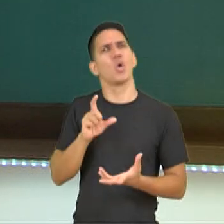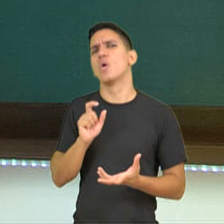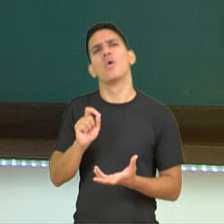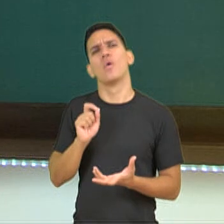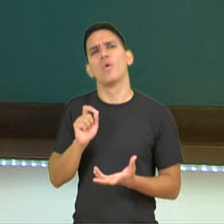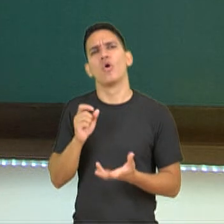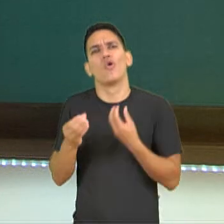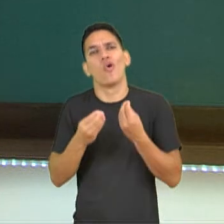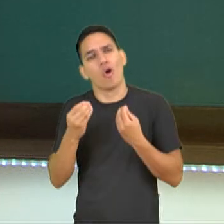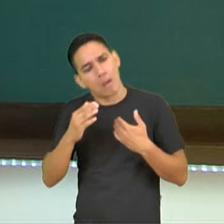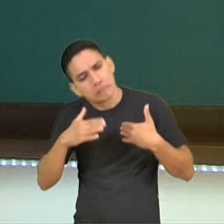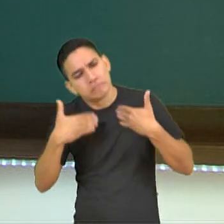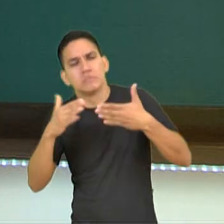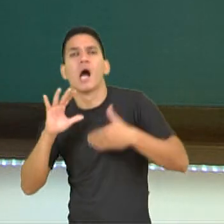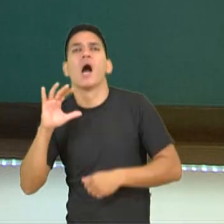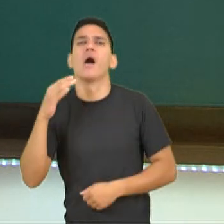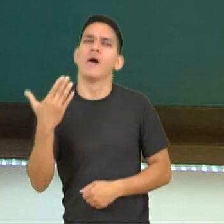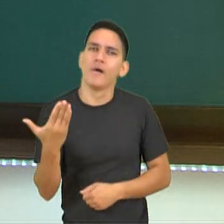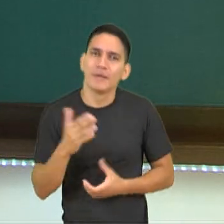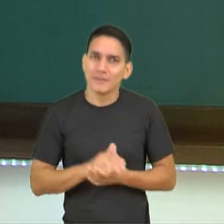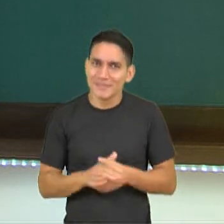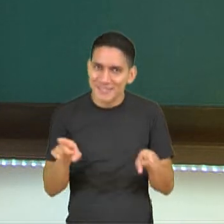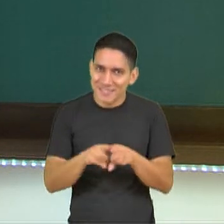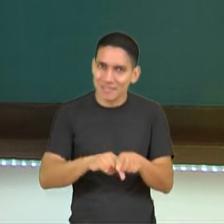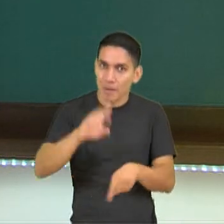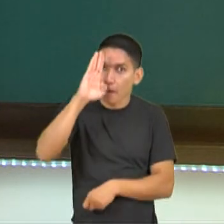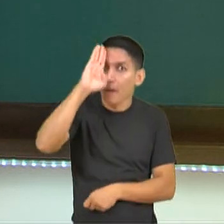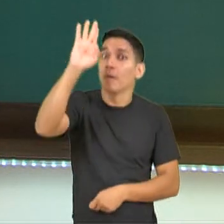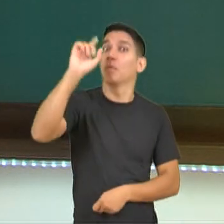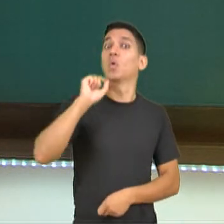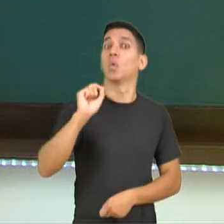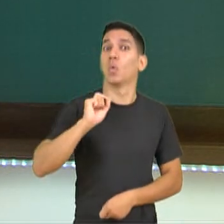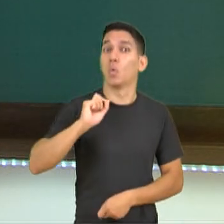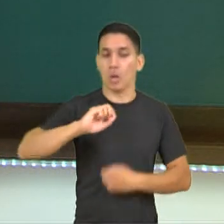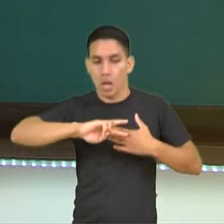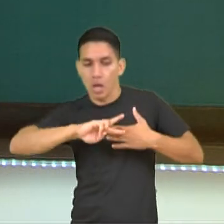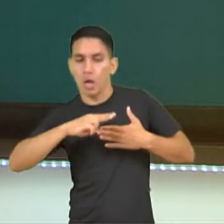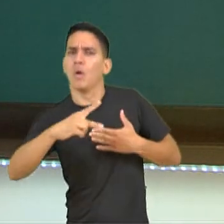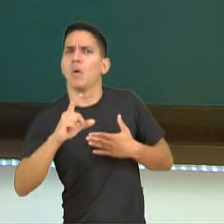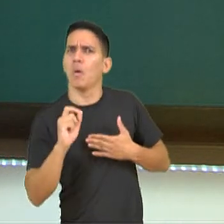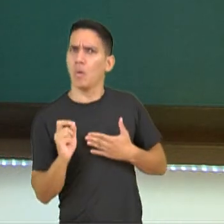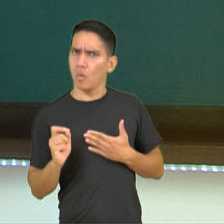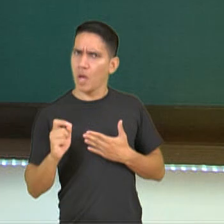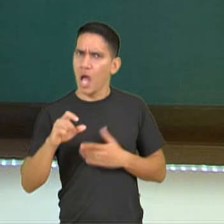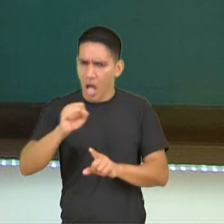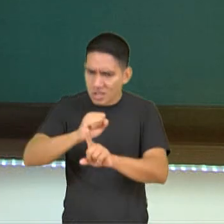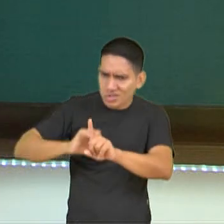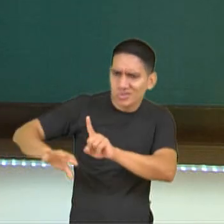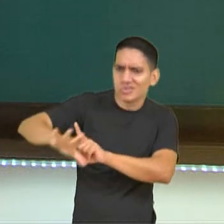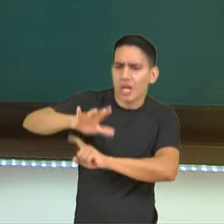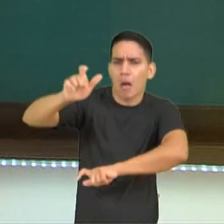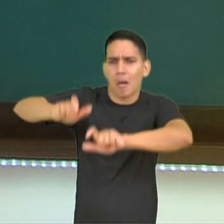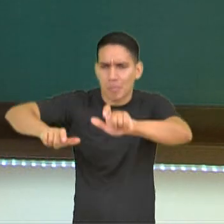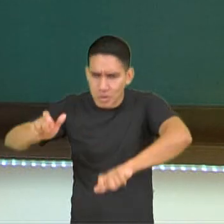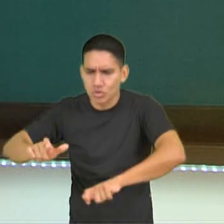são, como eles acontecem e principalmente quais são as consequências. Será que a sociedade, as pessoas